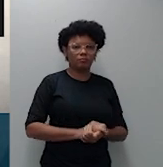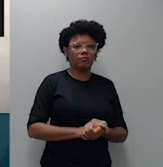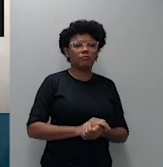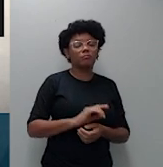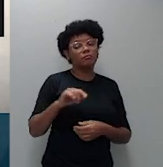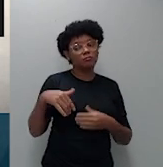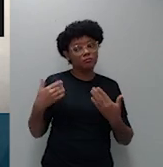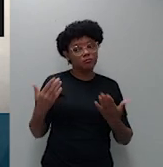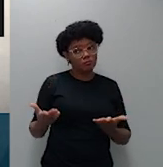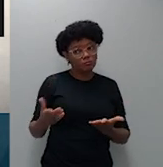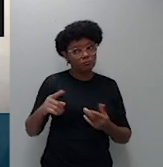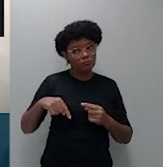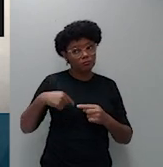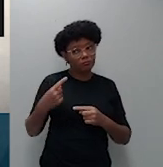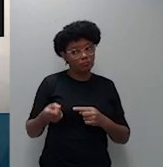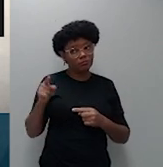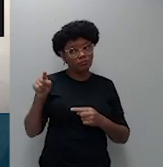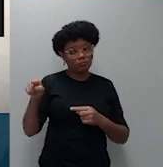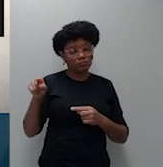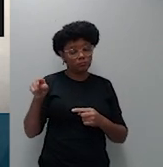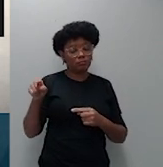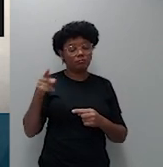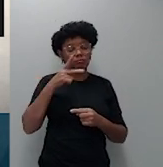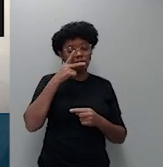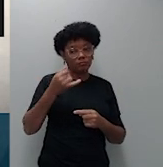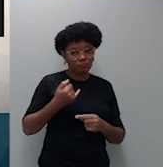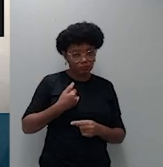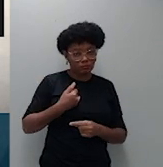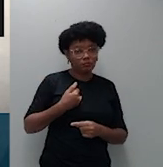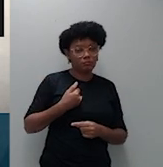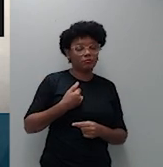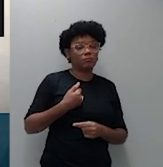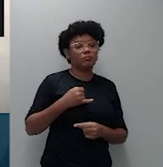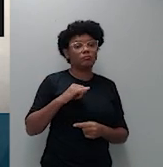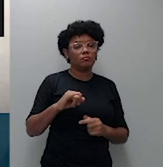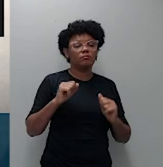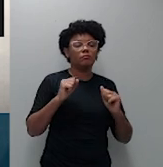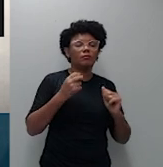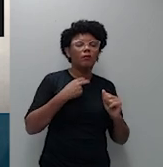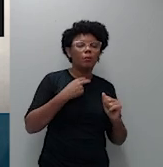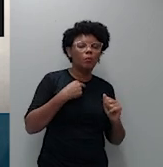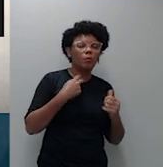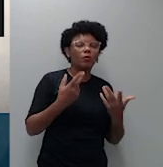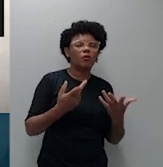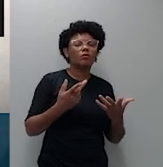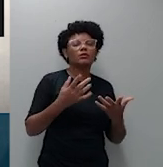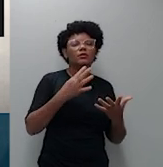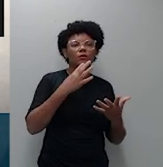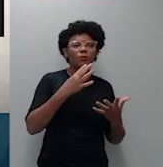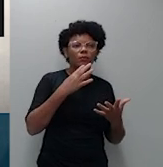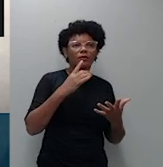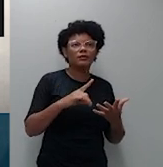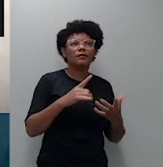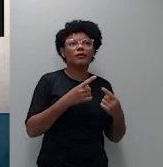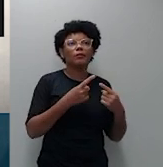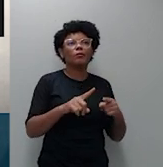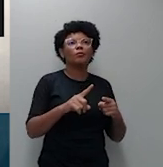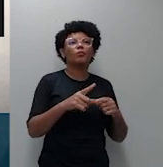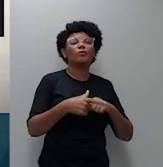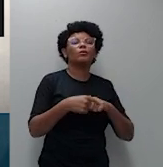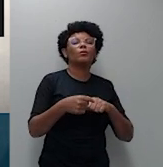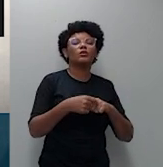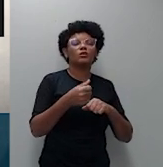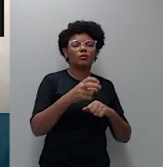depois me disse não pode ser conhecida alegada violação ao artigo 51